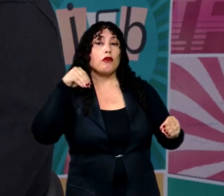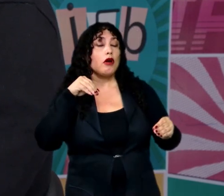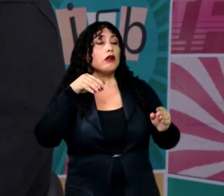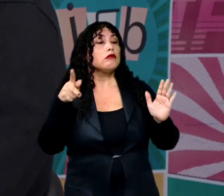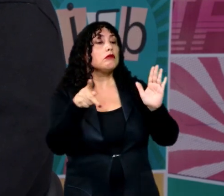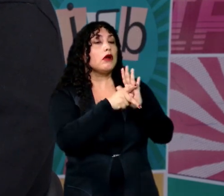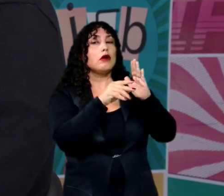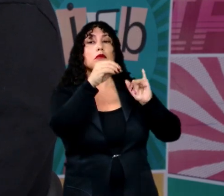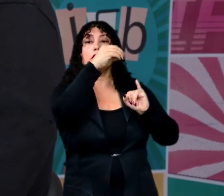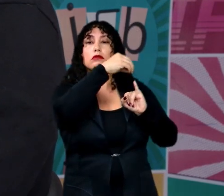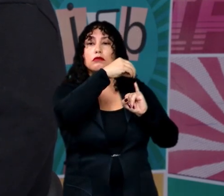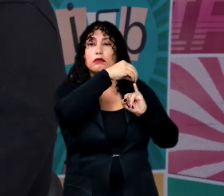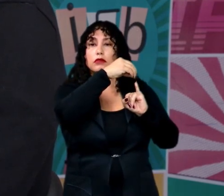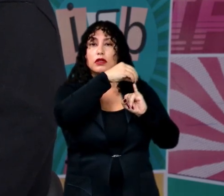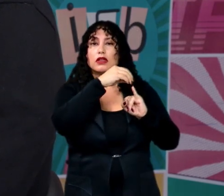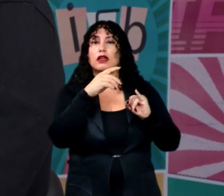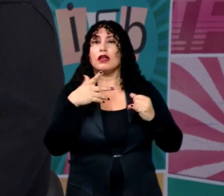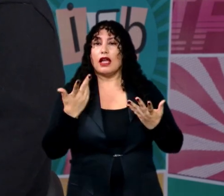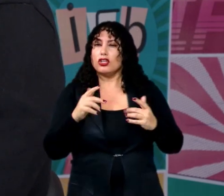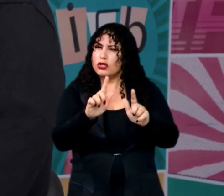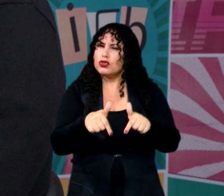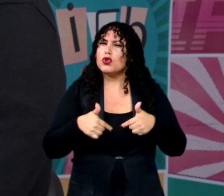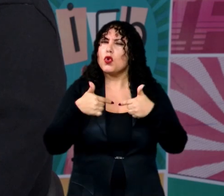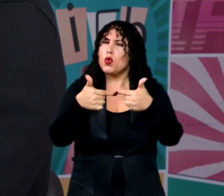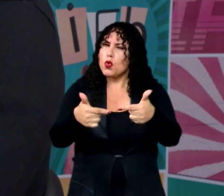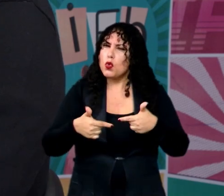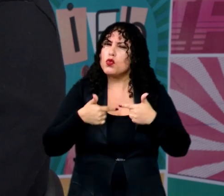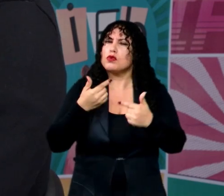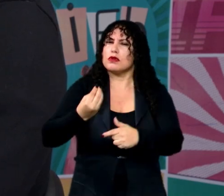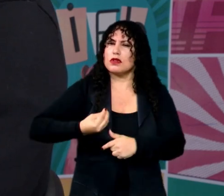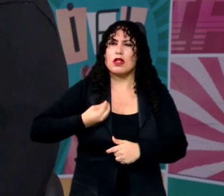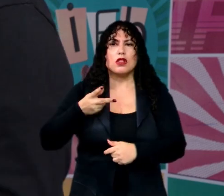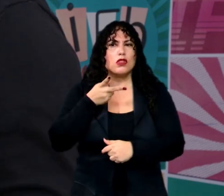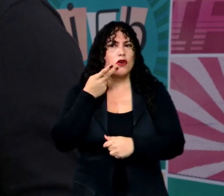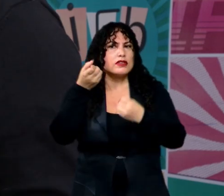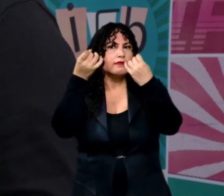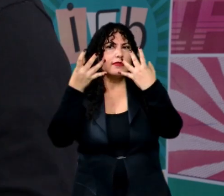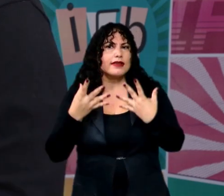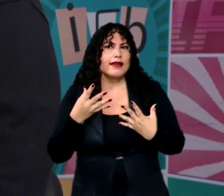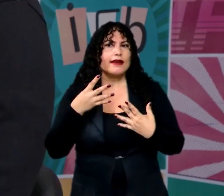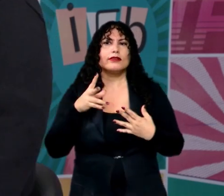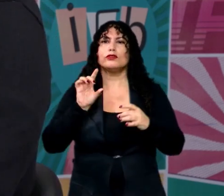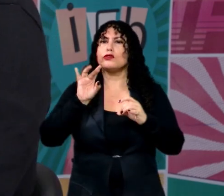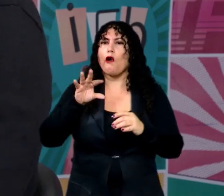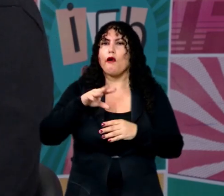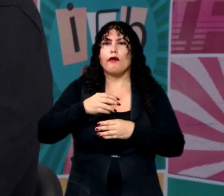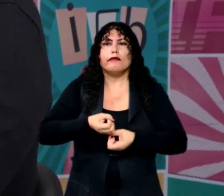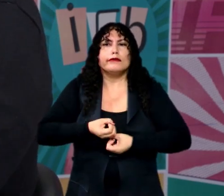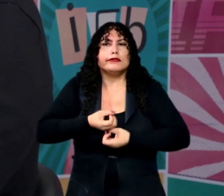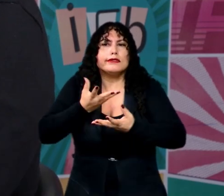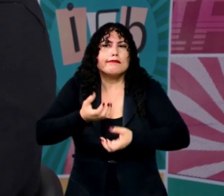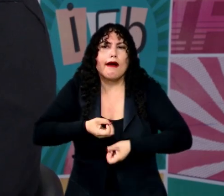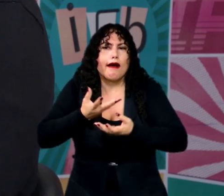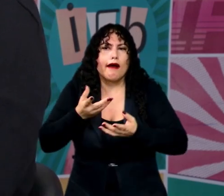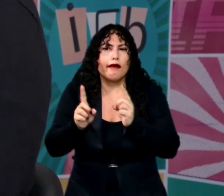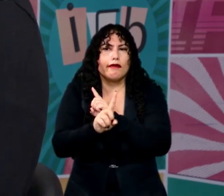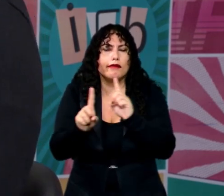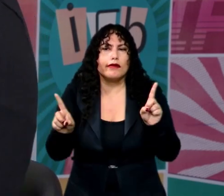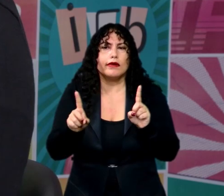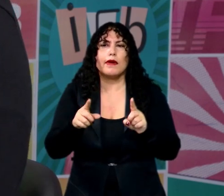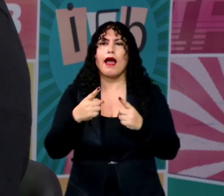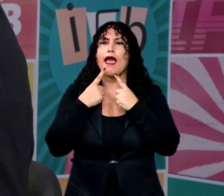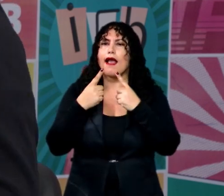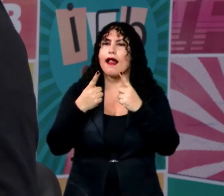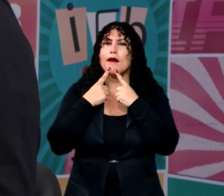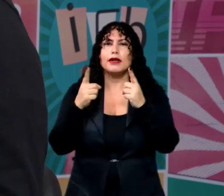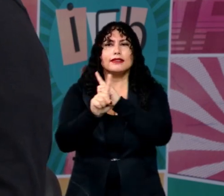Então, quando eu digo que a gente luta para sobreviver, eu não estou falando da boca para fora. Eu não estou fazendo uma